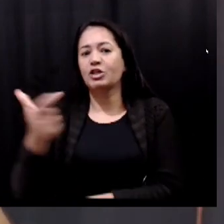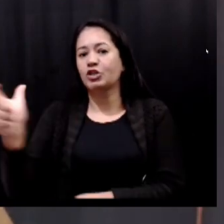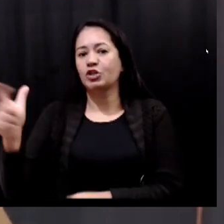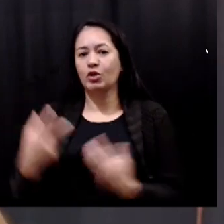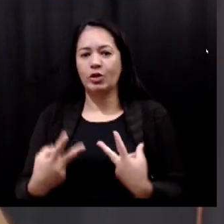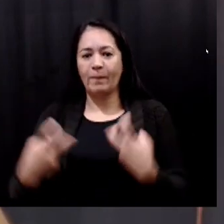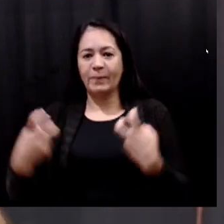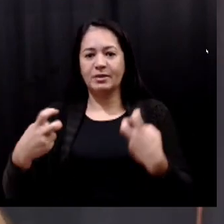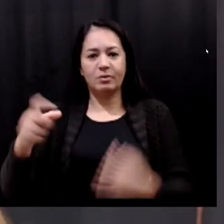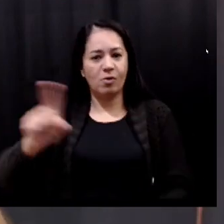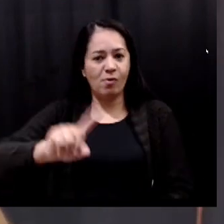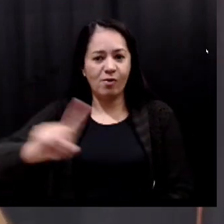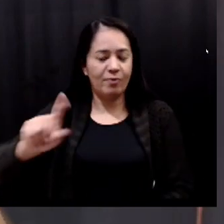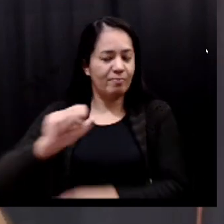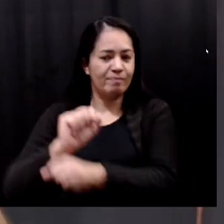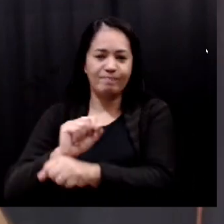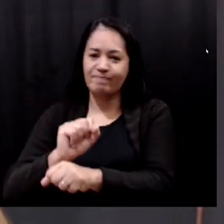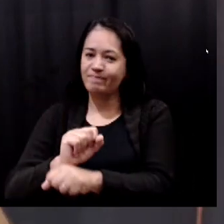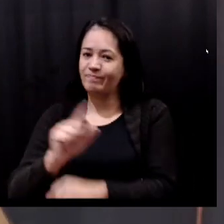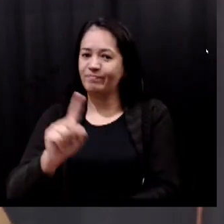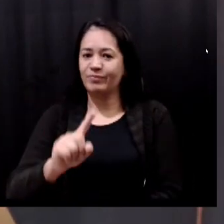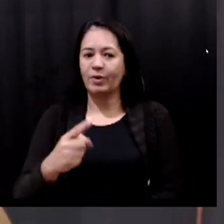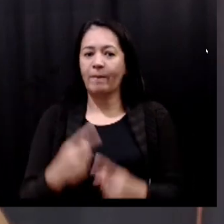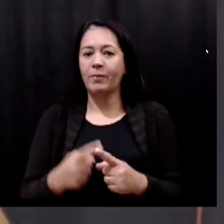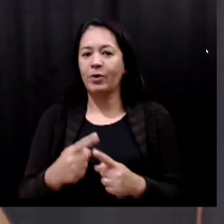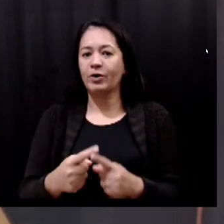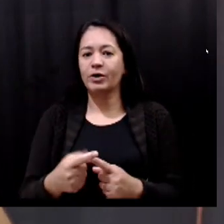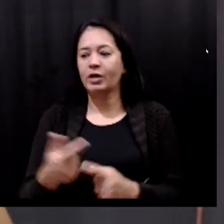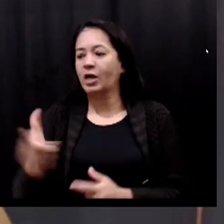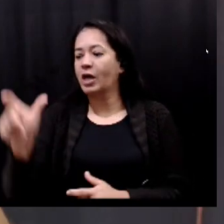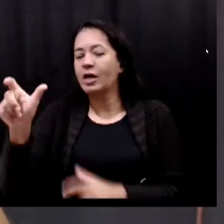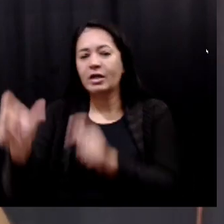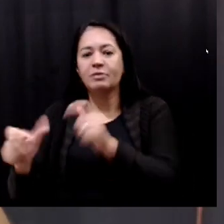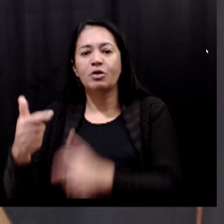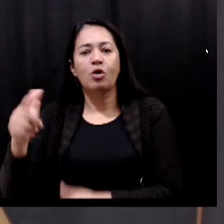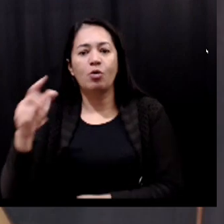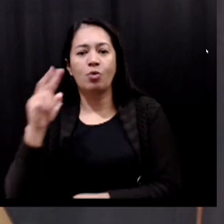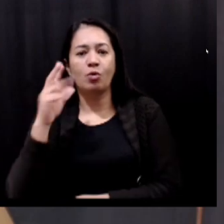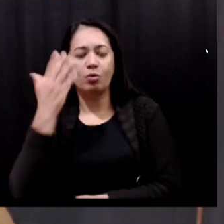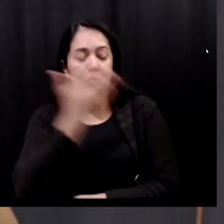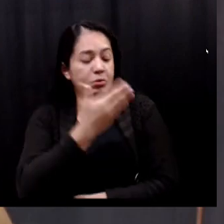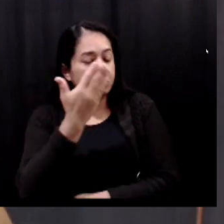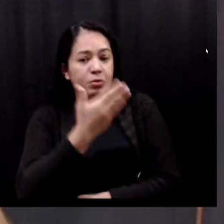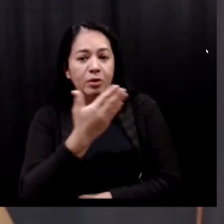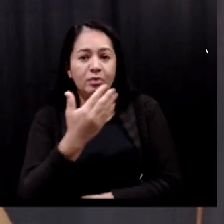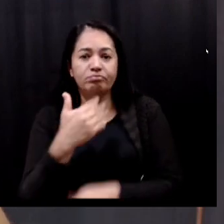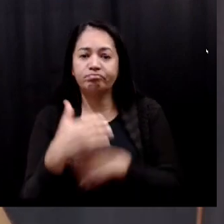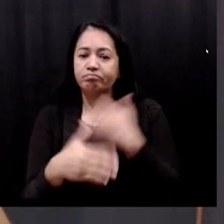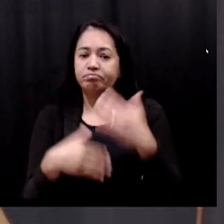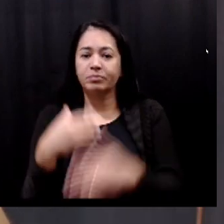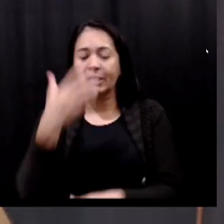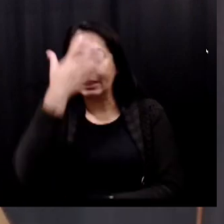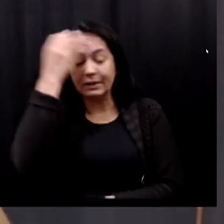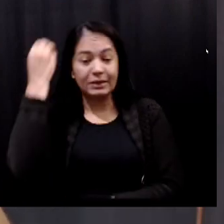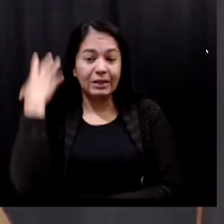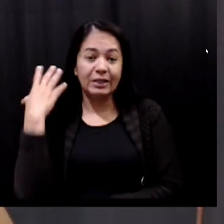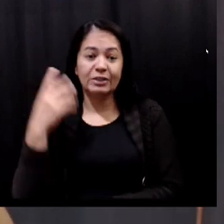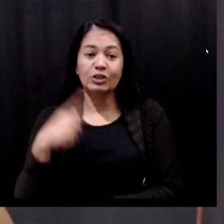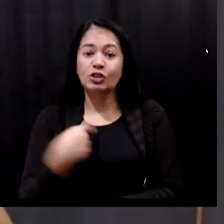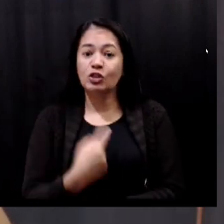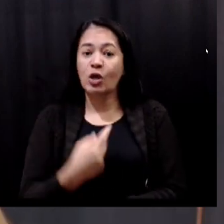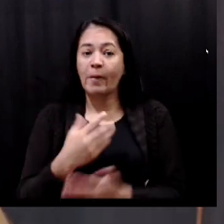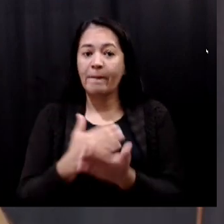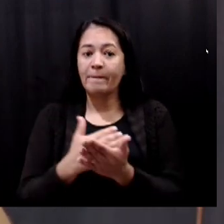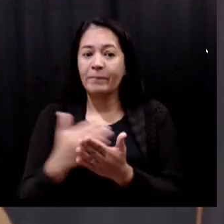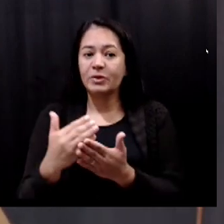Porque realmente os outros eles vão parar de enxergar o cuidador depois de um tempo. A gente vai ter que começar a enxergar a gente